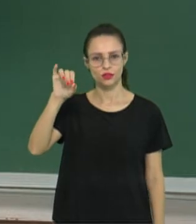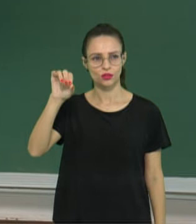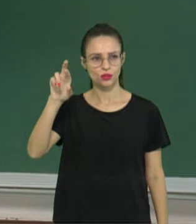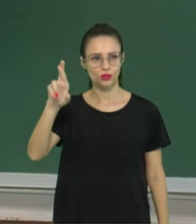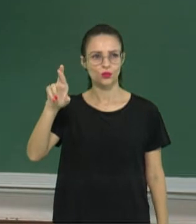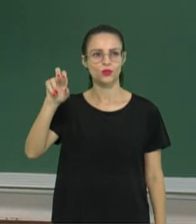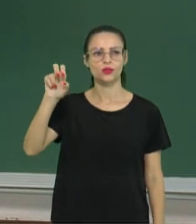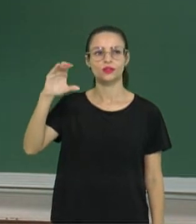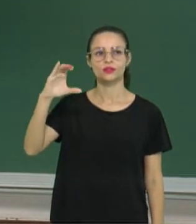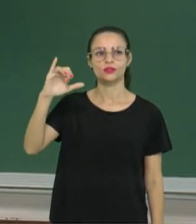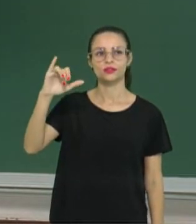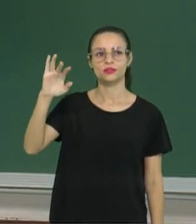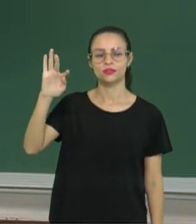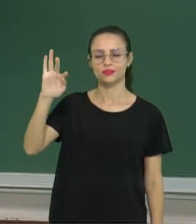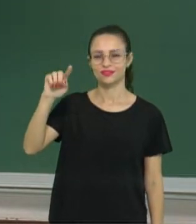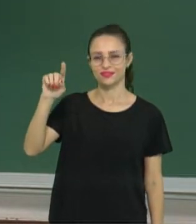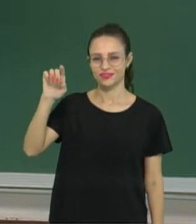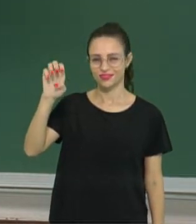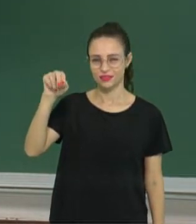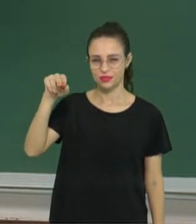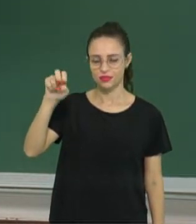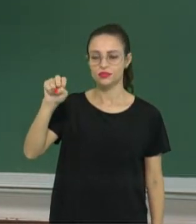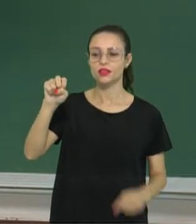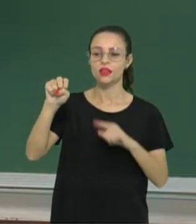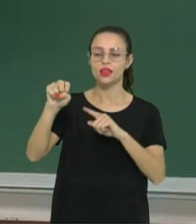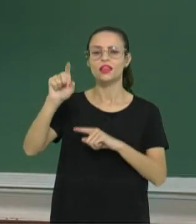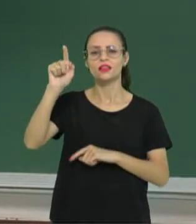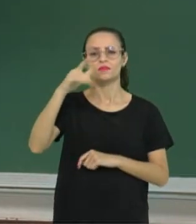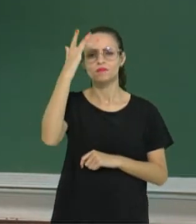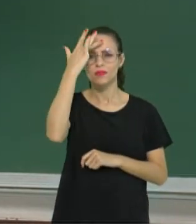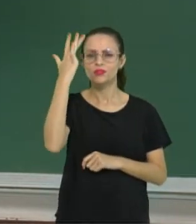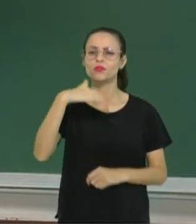pessoas idosas. Claro que dentro